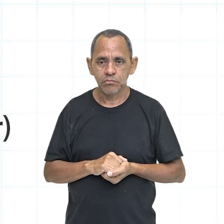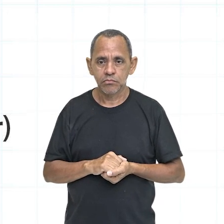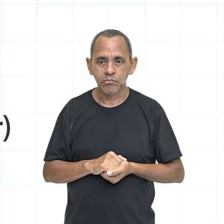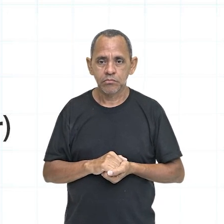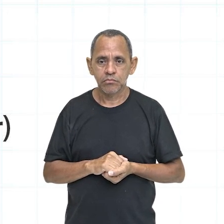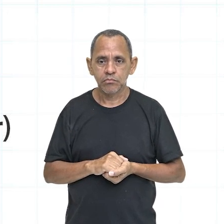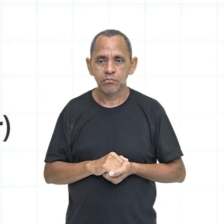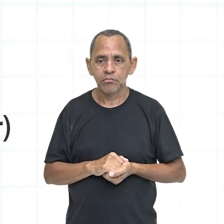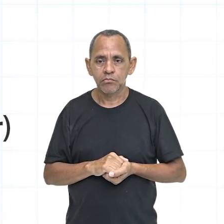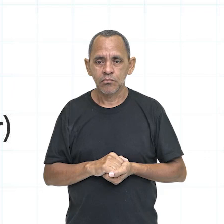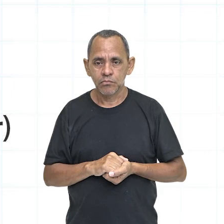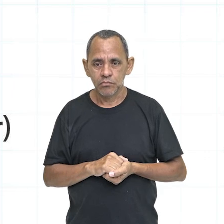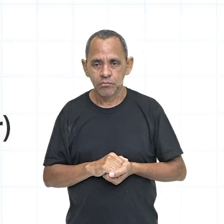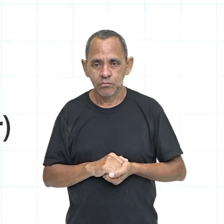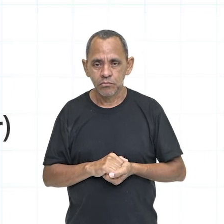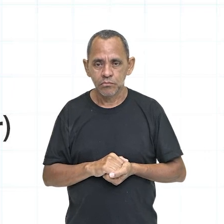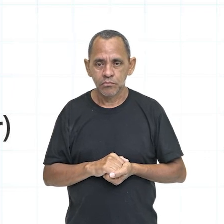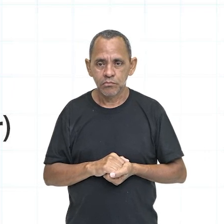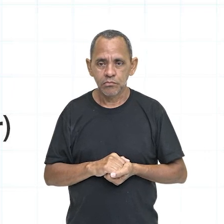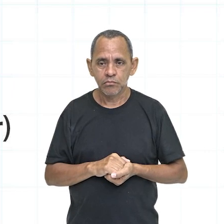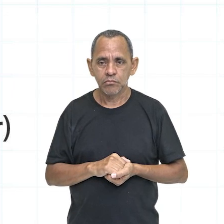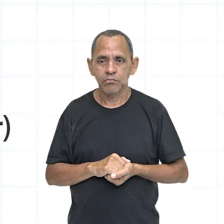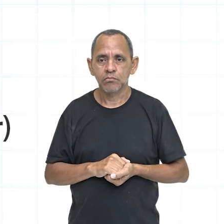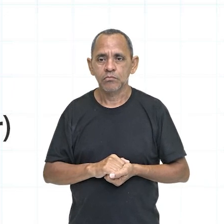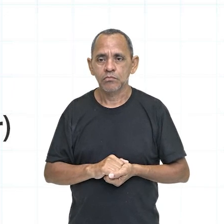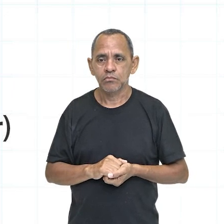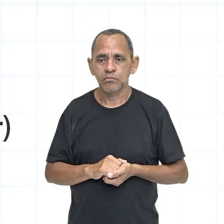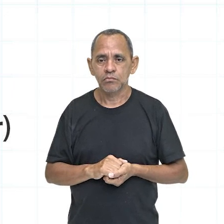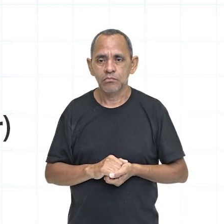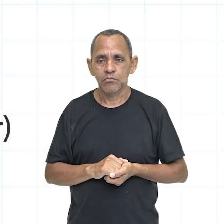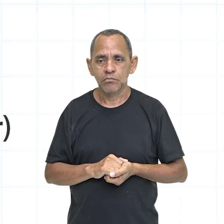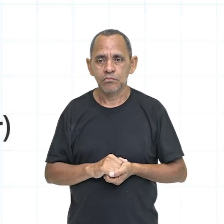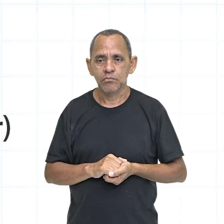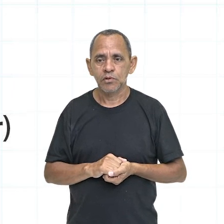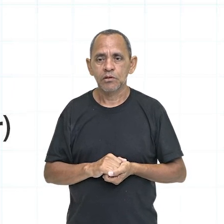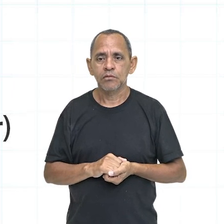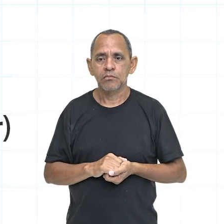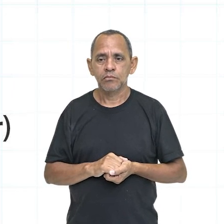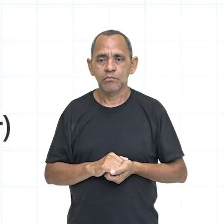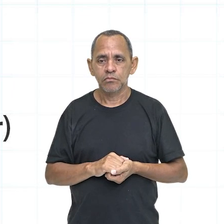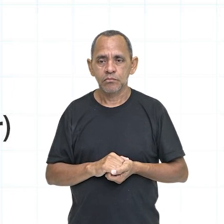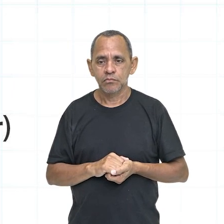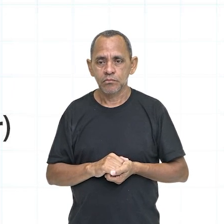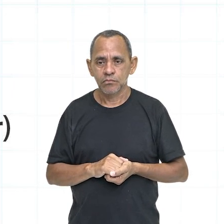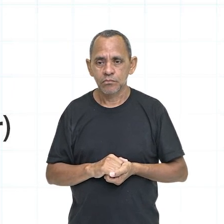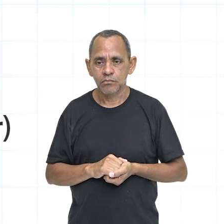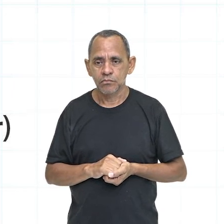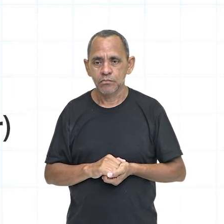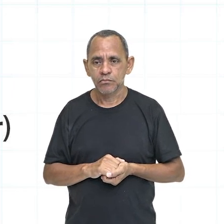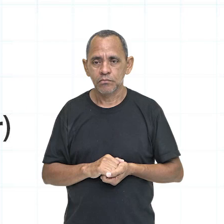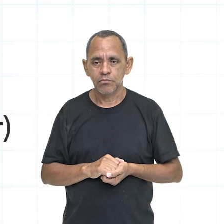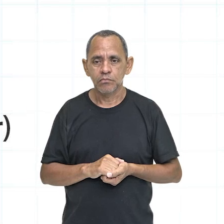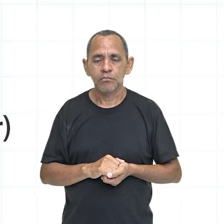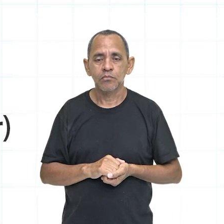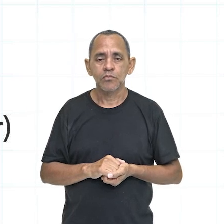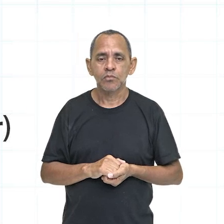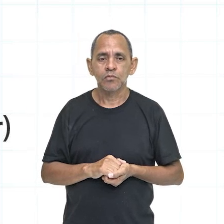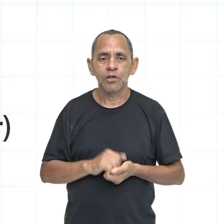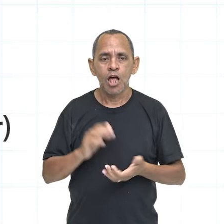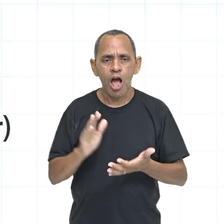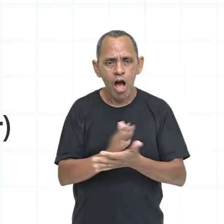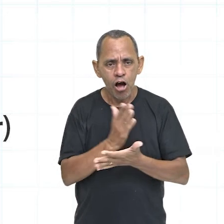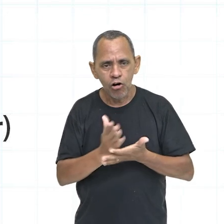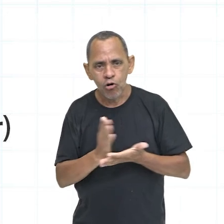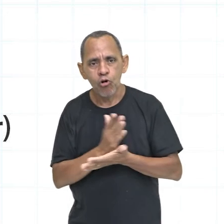e ele significa confiar. To attend, passado attend, e o significado, alguns dos